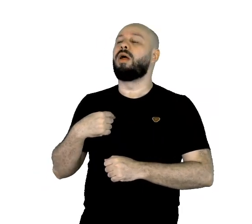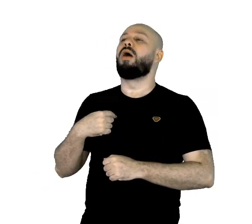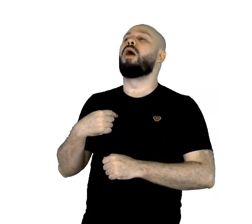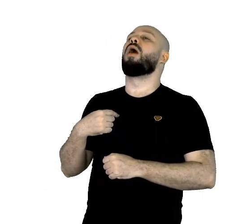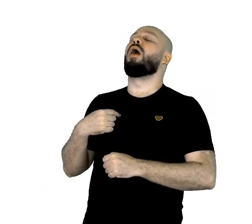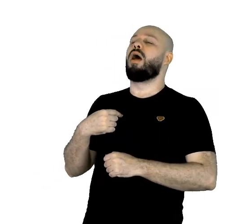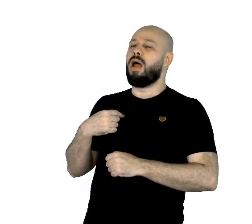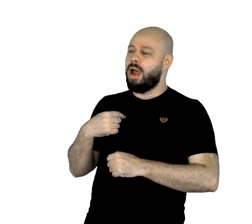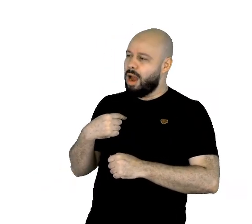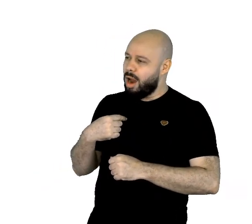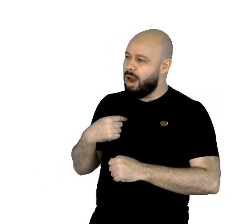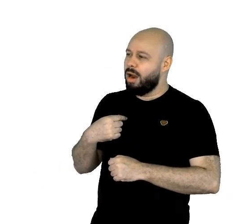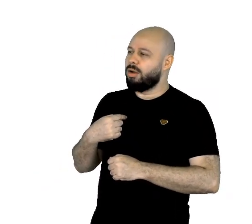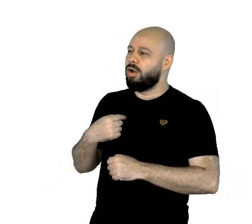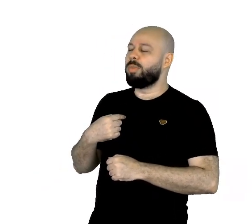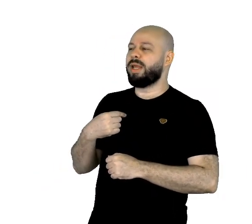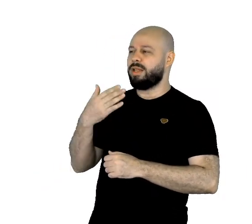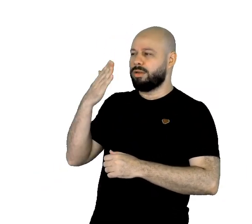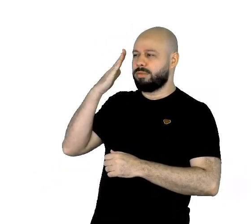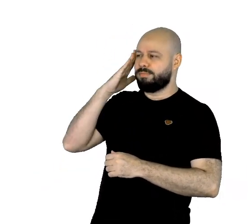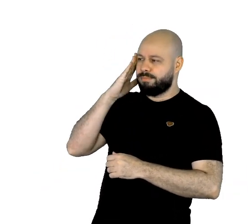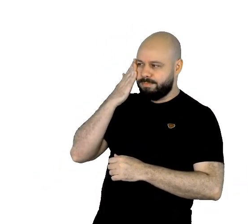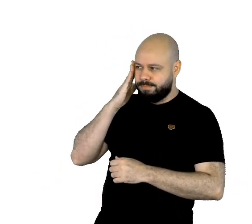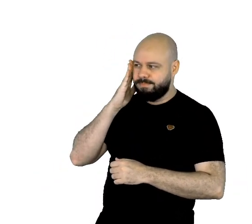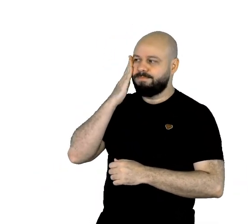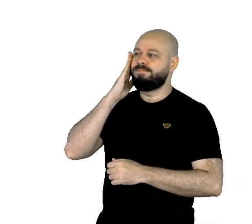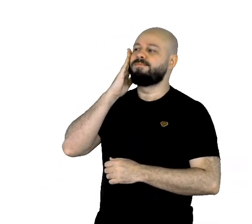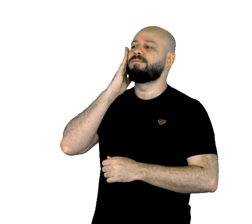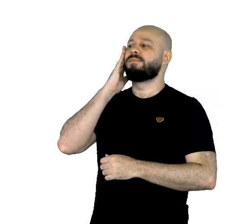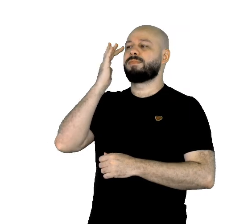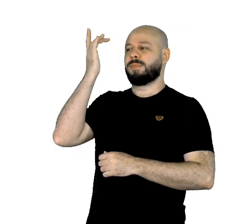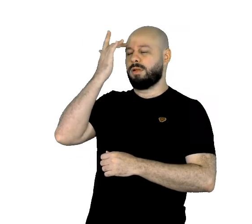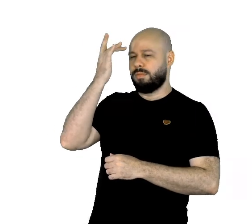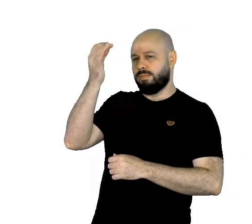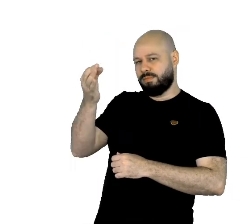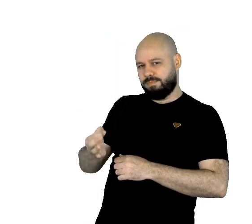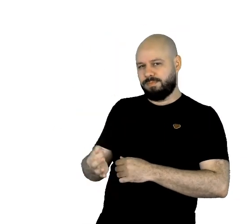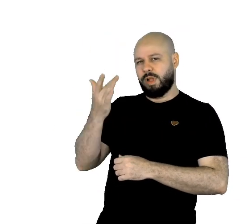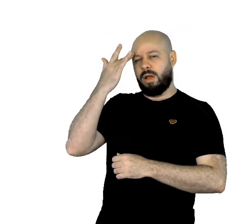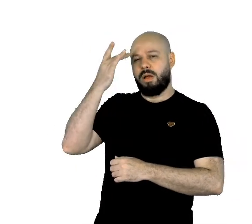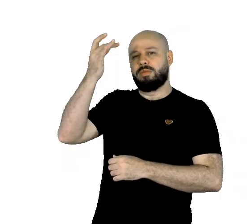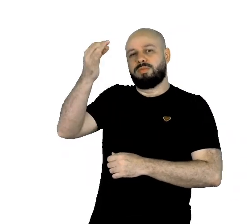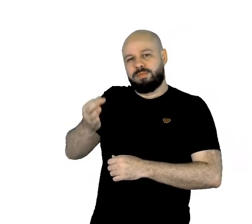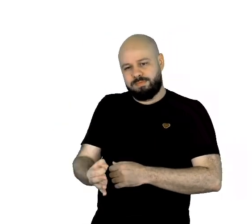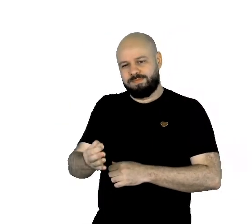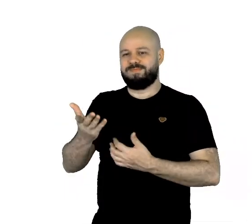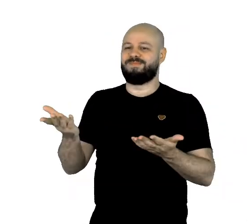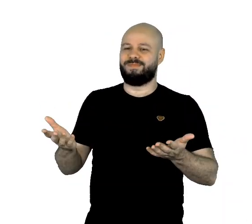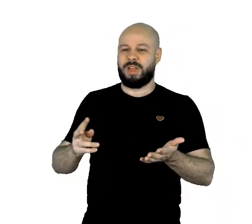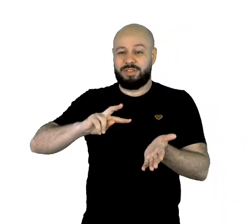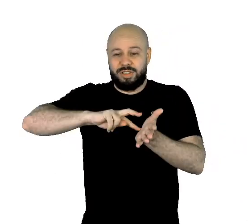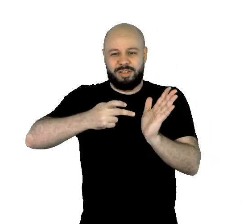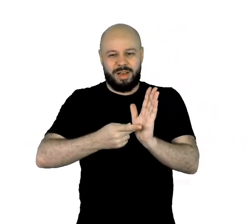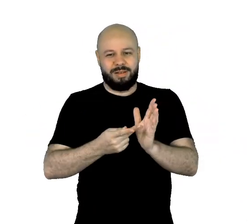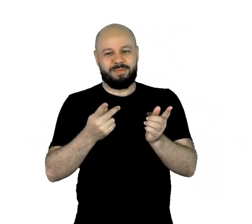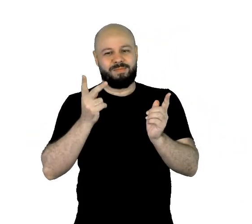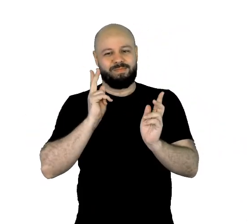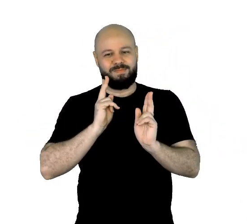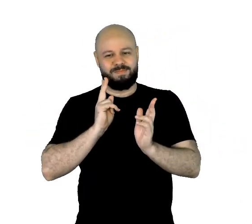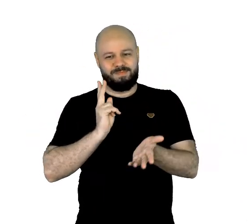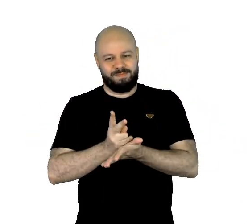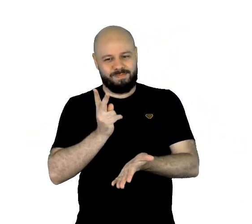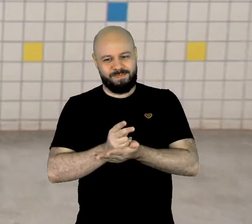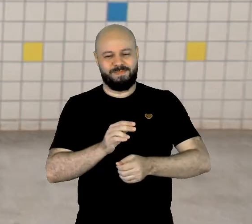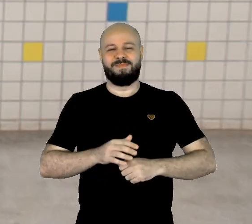compreendo, querida, né? A palavra compreender também tem o mesmo significado. Agora,